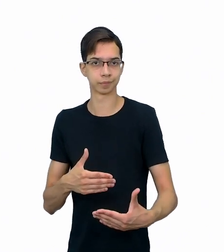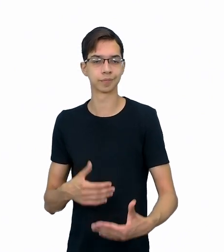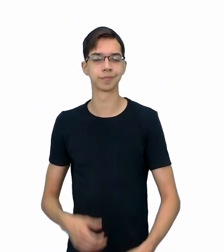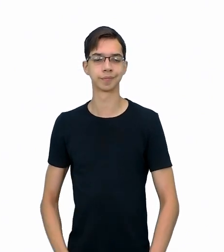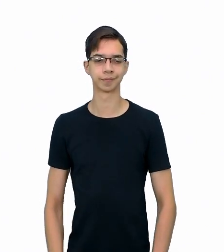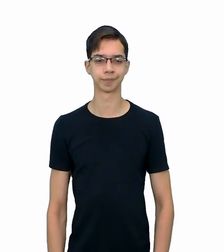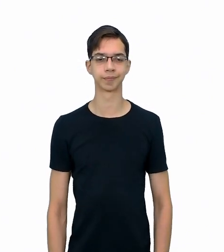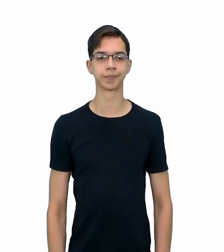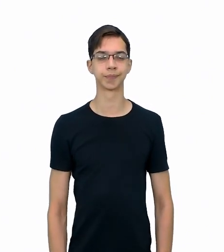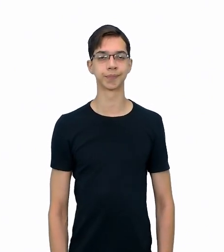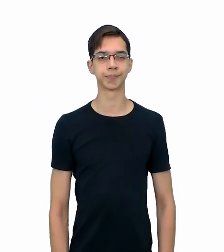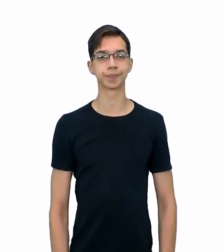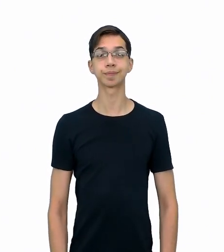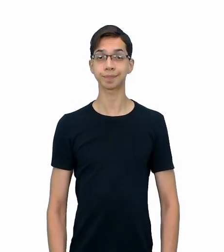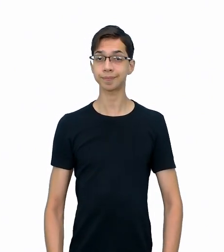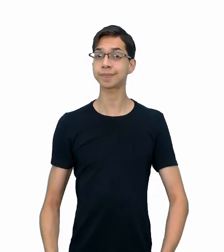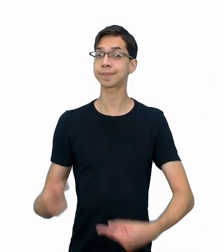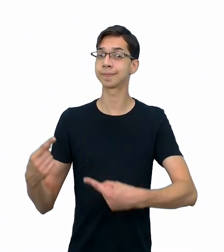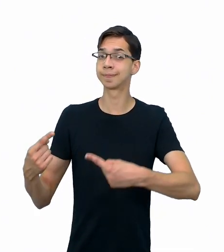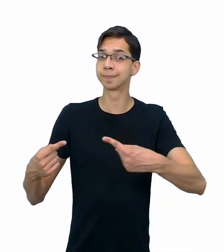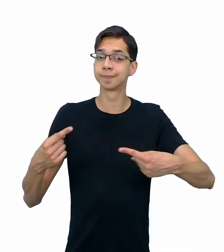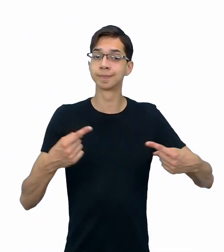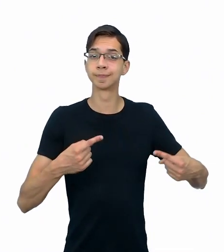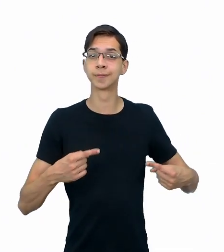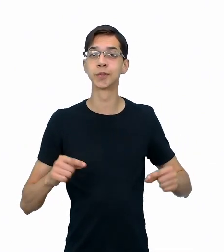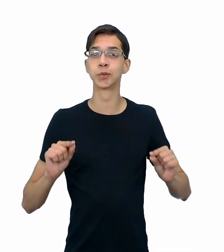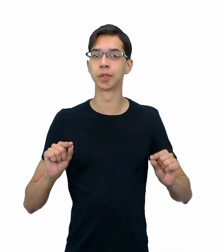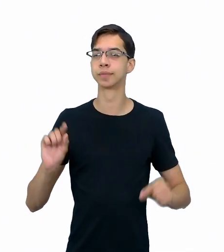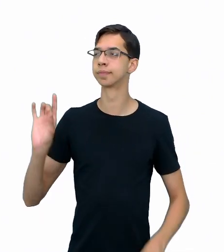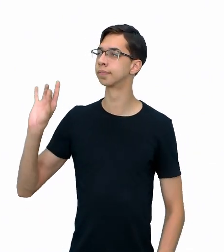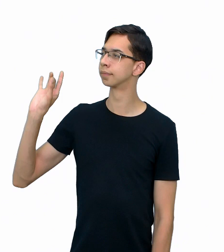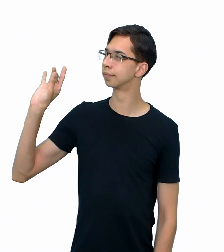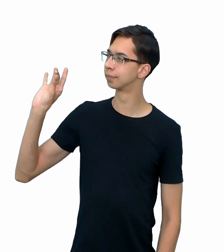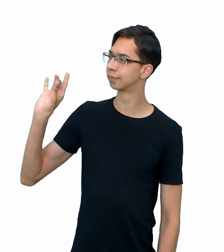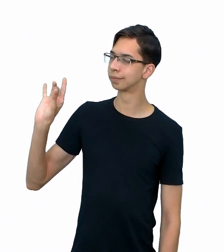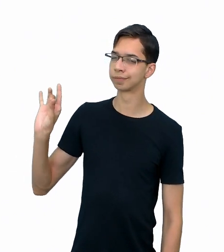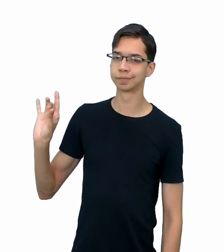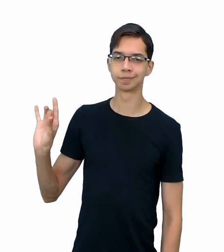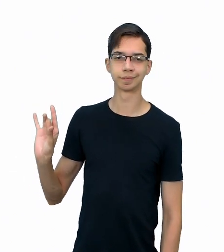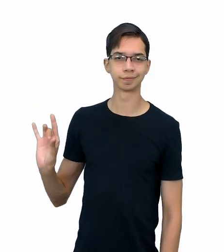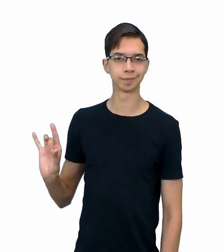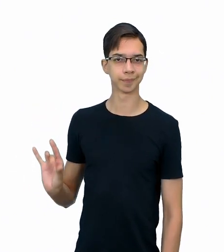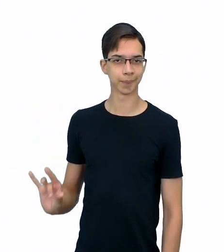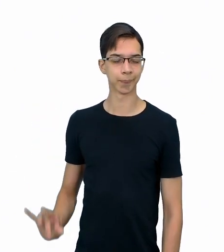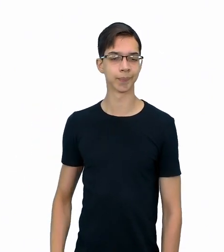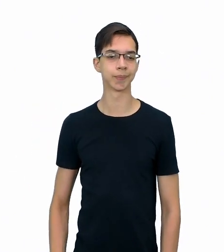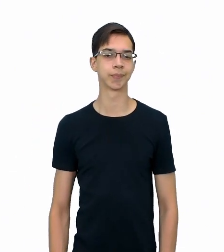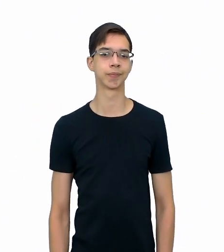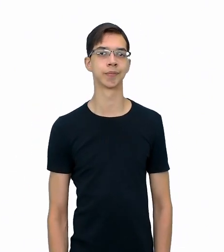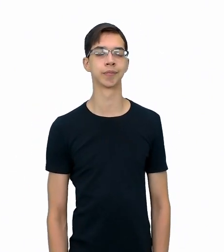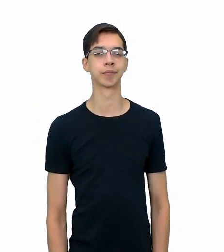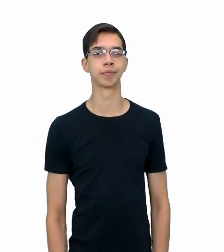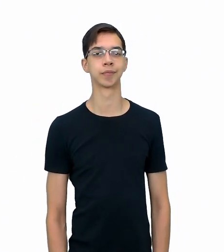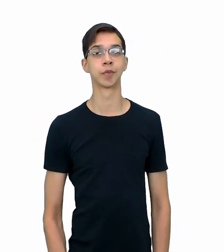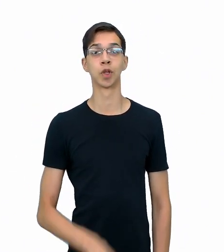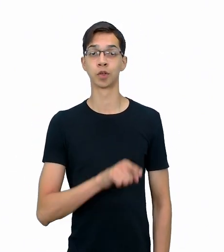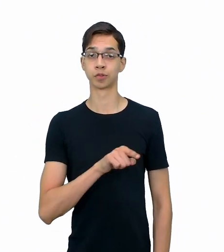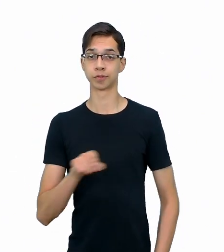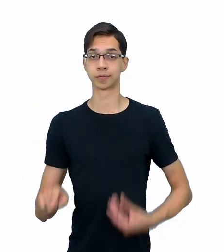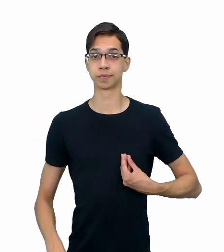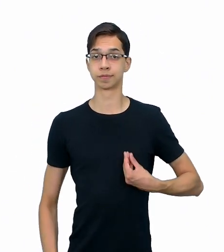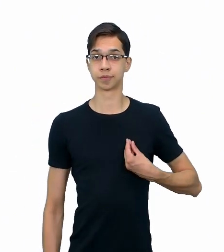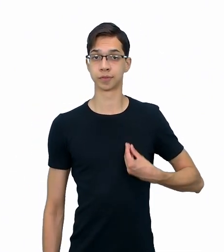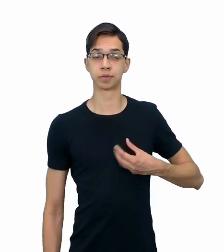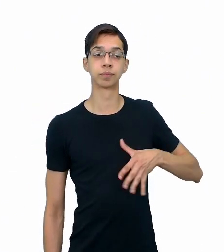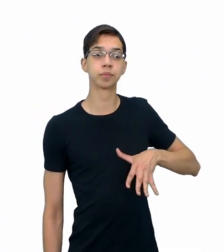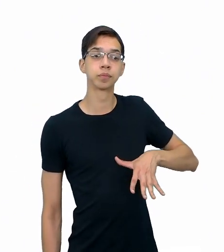traz para nós. Então, vamos aí, nas orientações espaciais. Elas nos ajudam a vivenciar o espaço